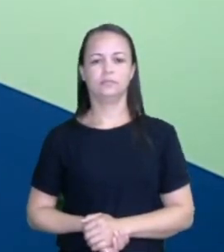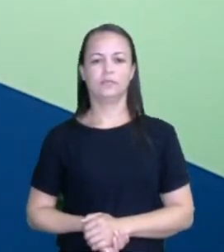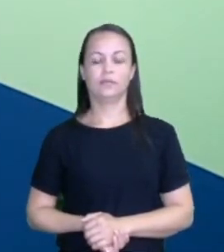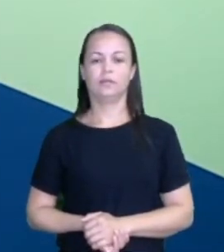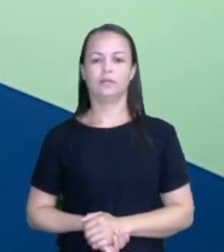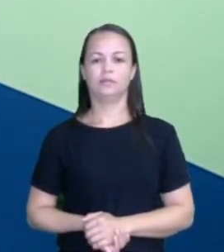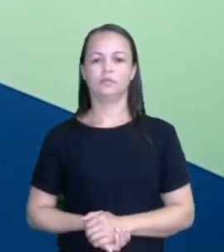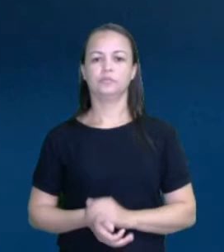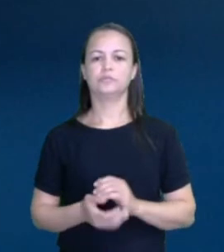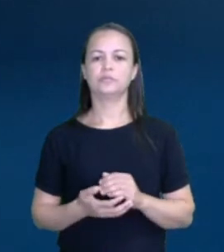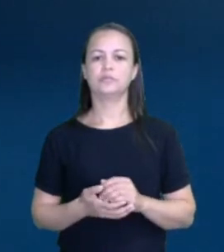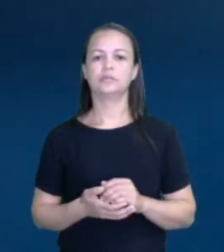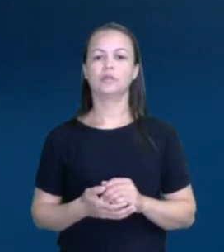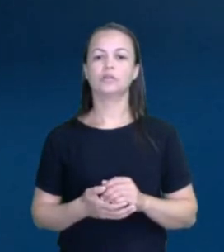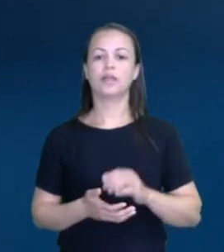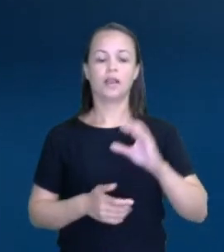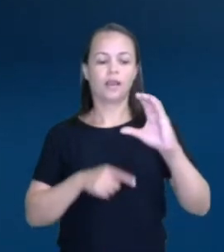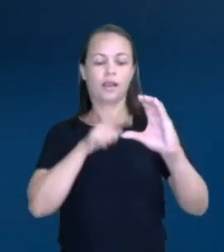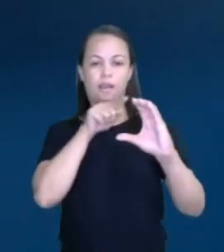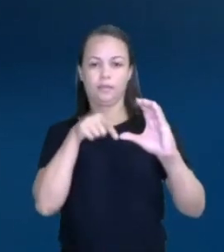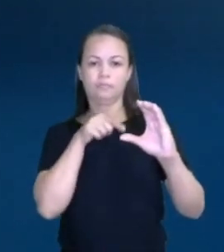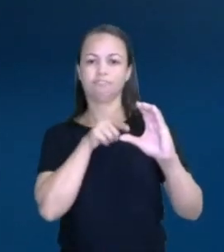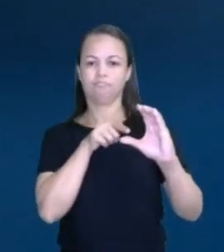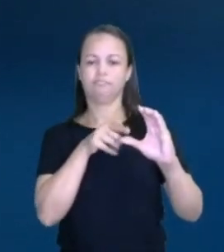Vamos lá, nossa letra C.